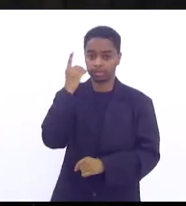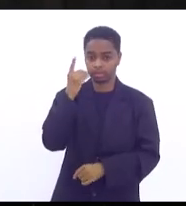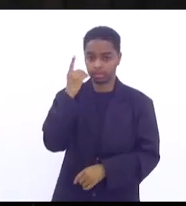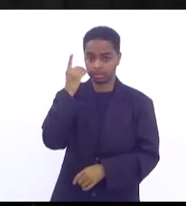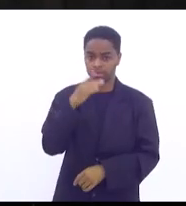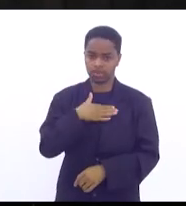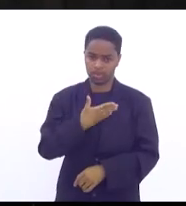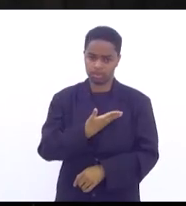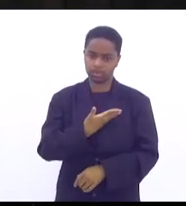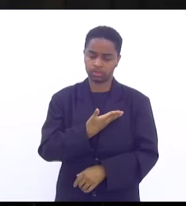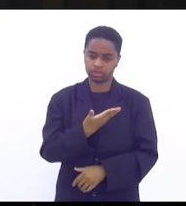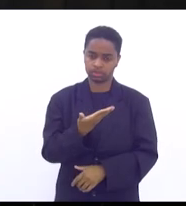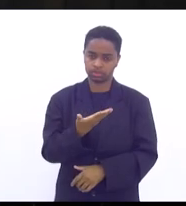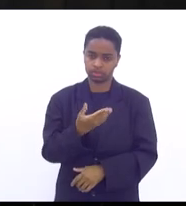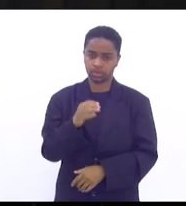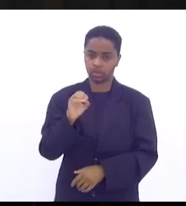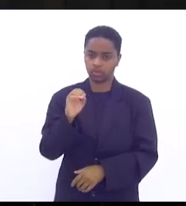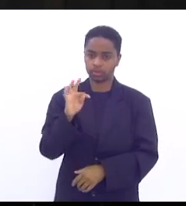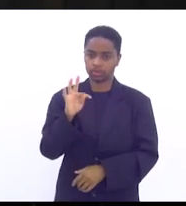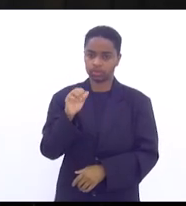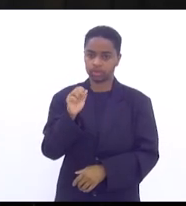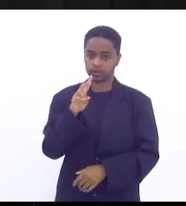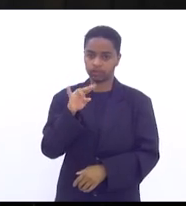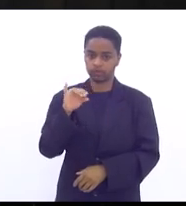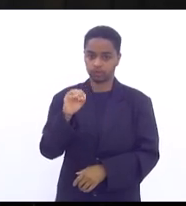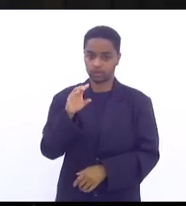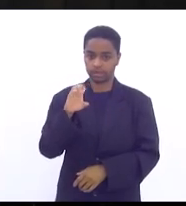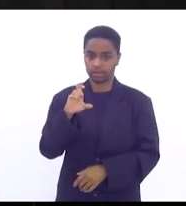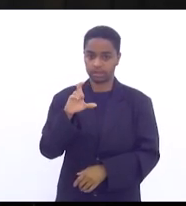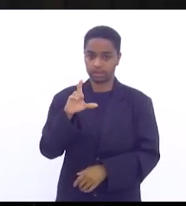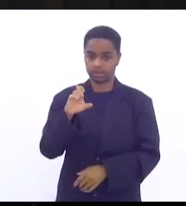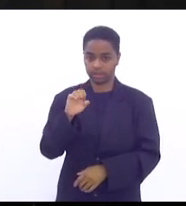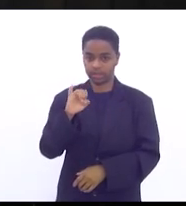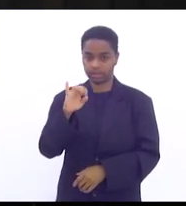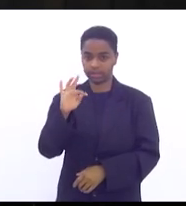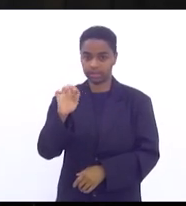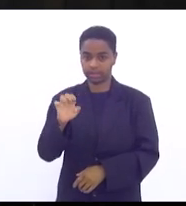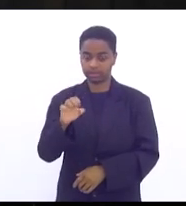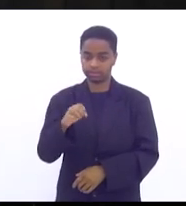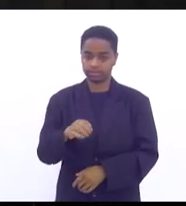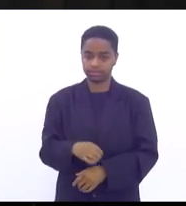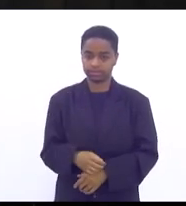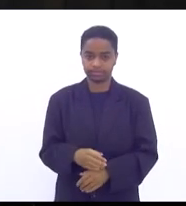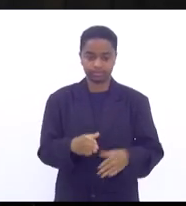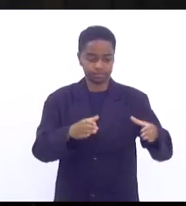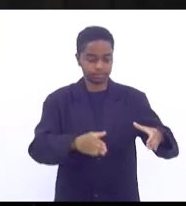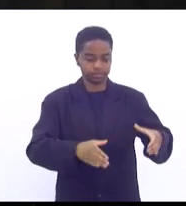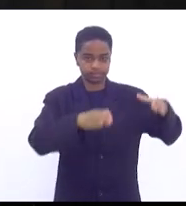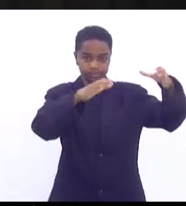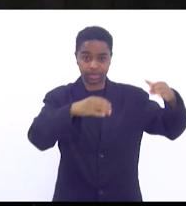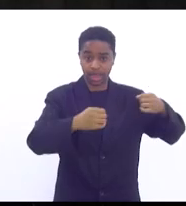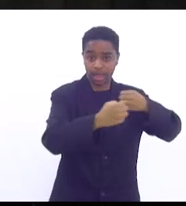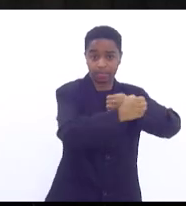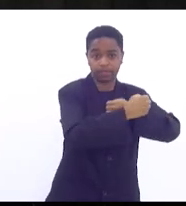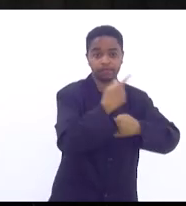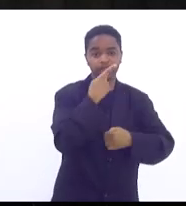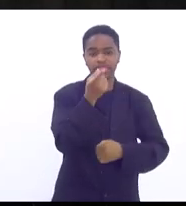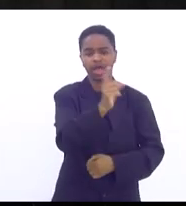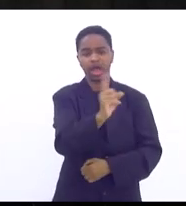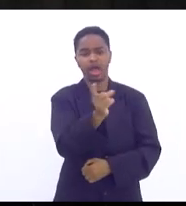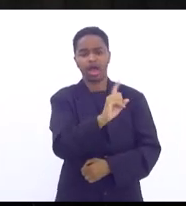meu amigo, querido, Otávio Leite, abraçado numa pilastra da Perimetral, dizendo,